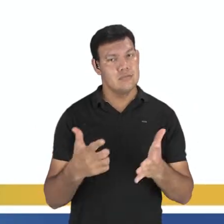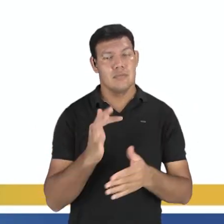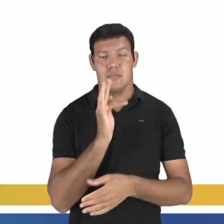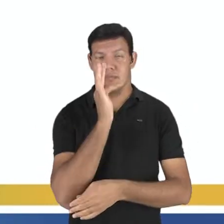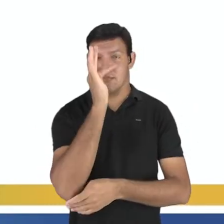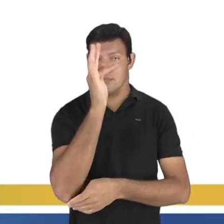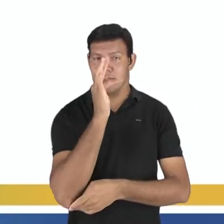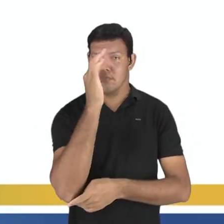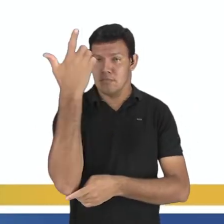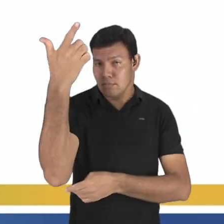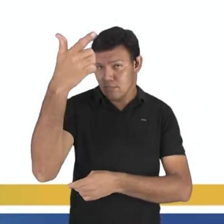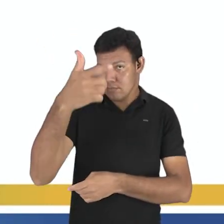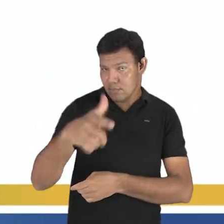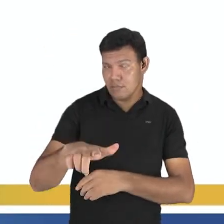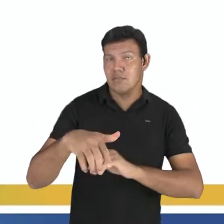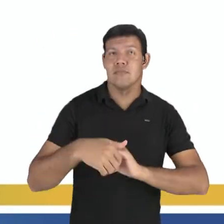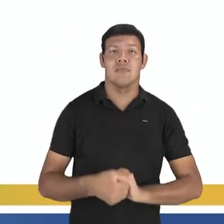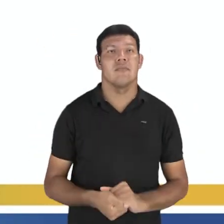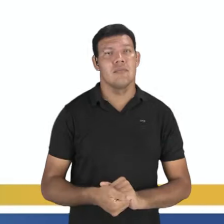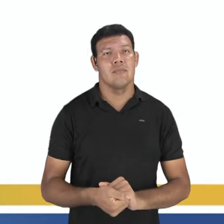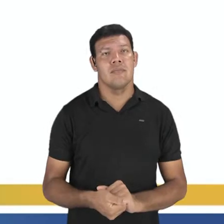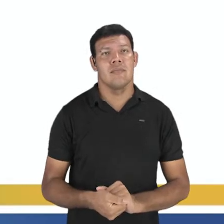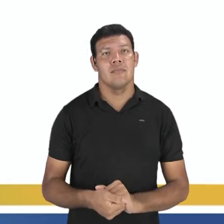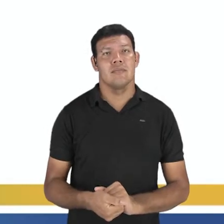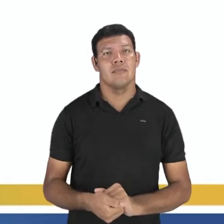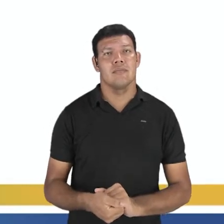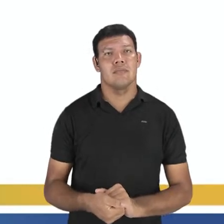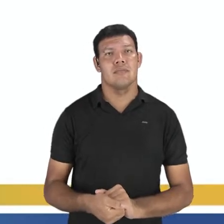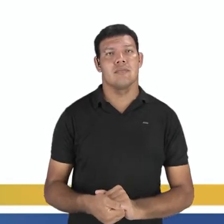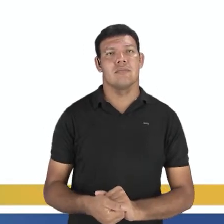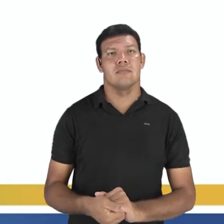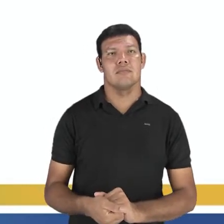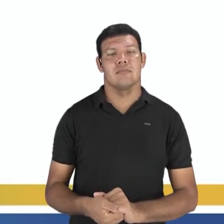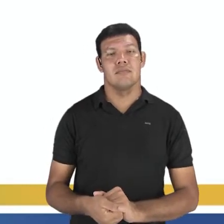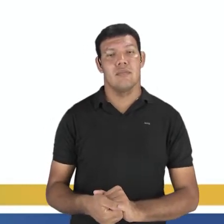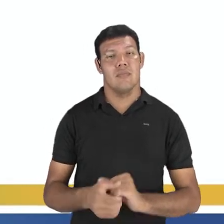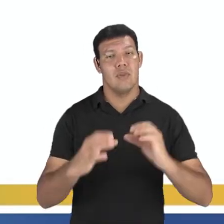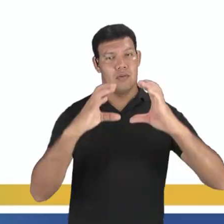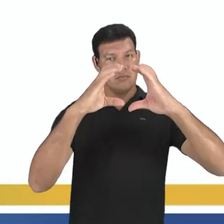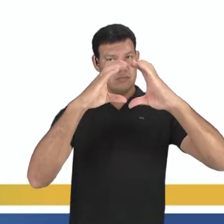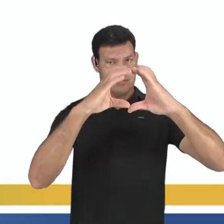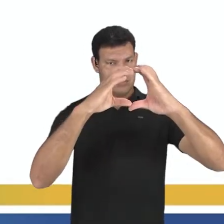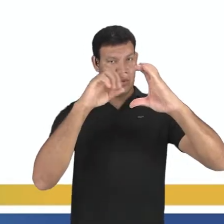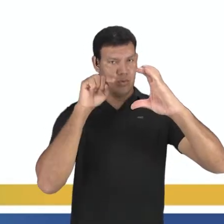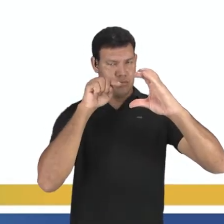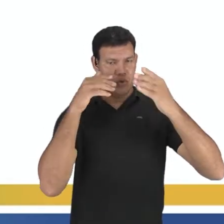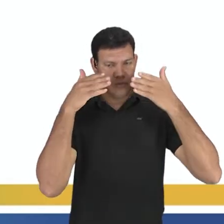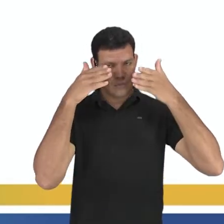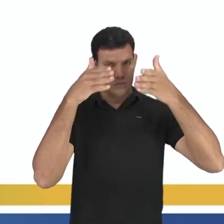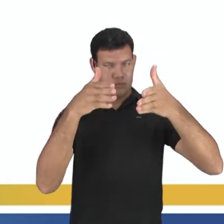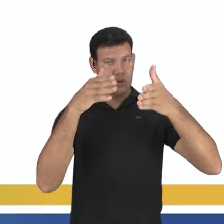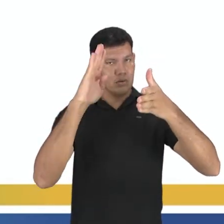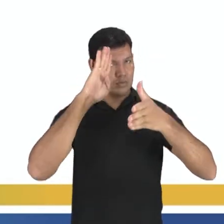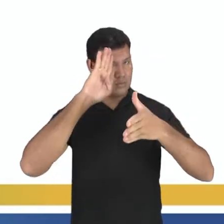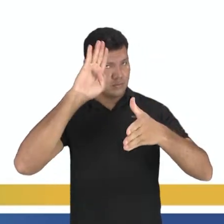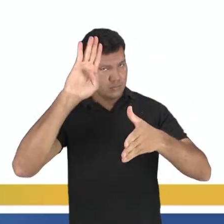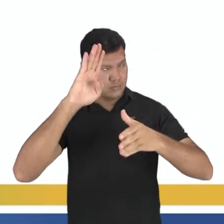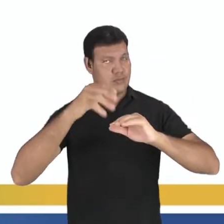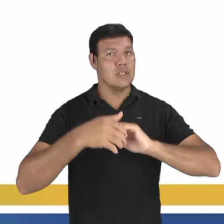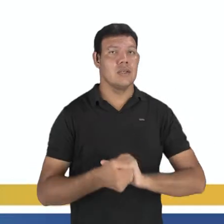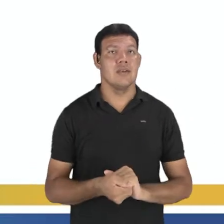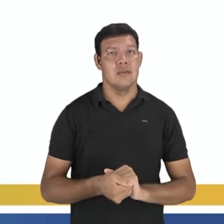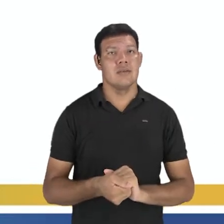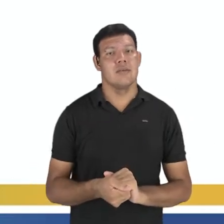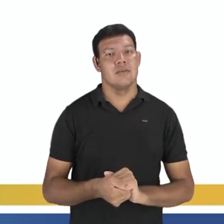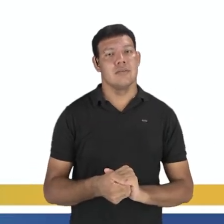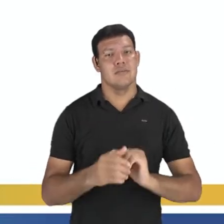veja que nós temos aqui novamente a nossa demonstração, que no meio nós temos uma ideia principal. Veja